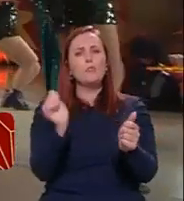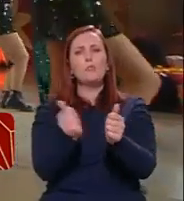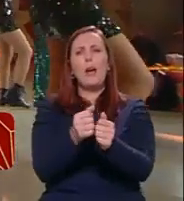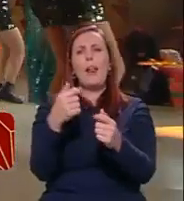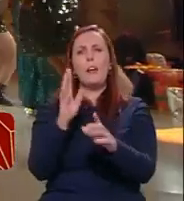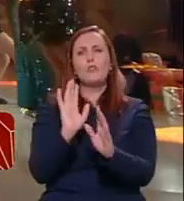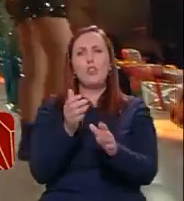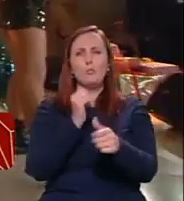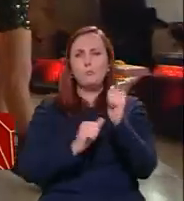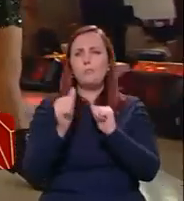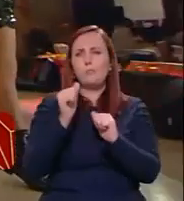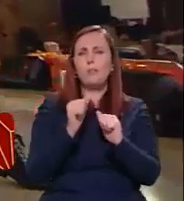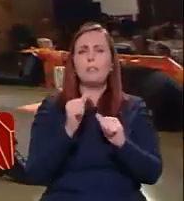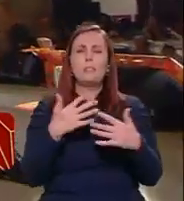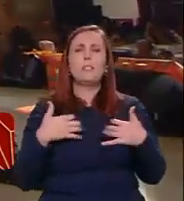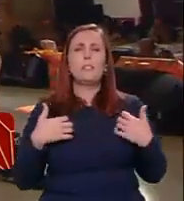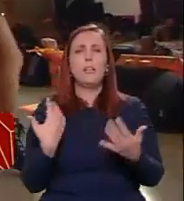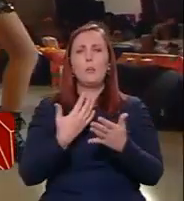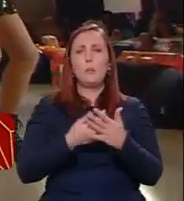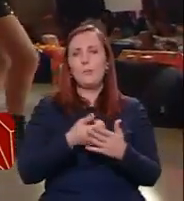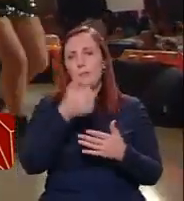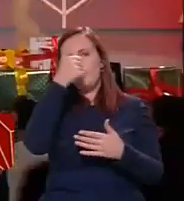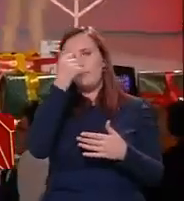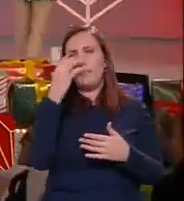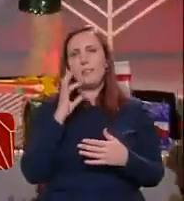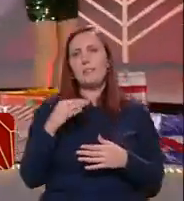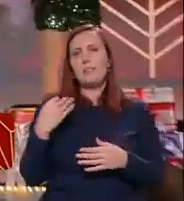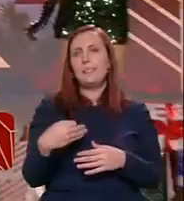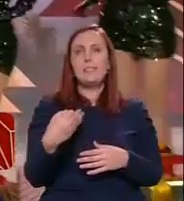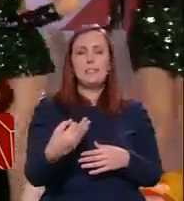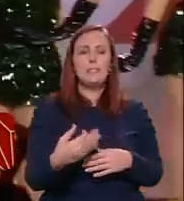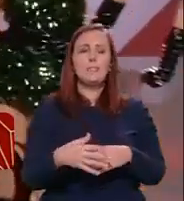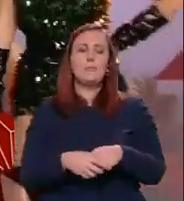com ela, sexta-feira até domingo é sempre a dar.